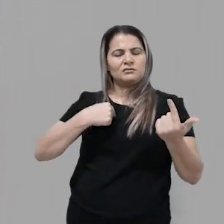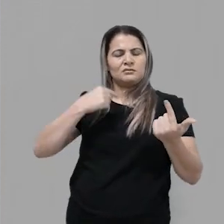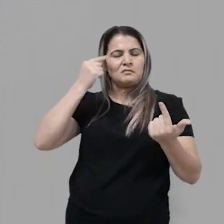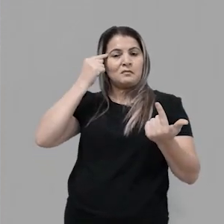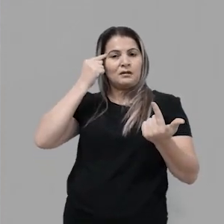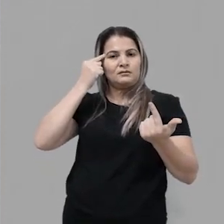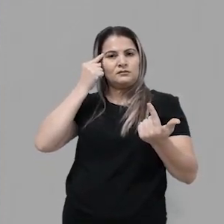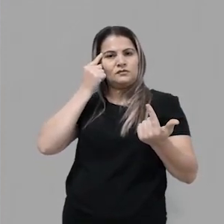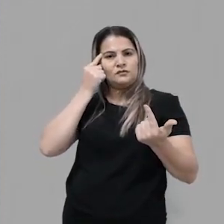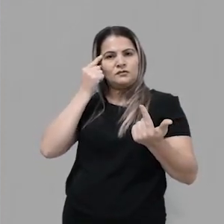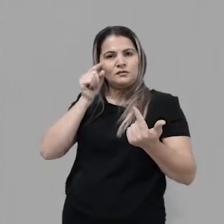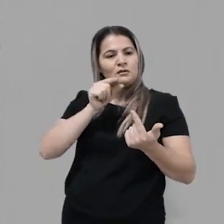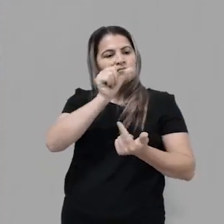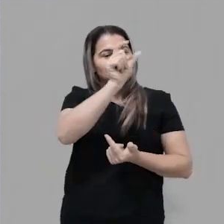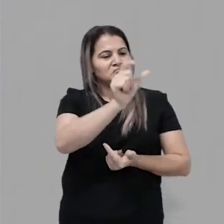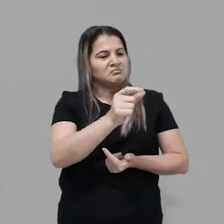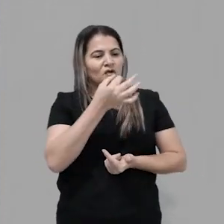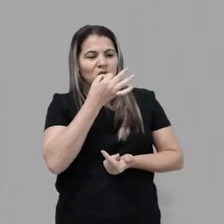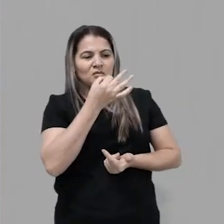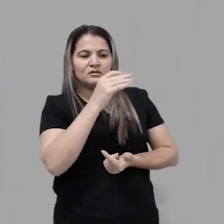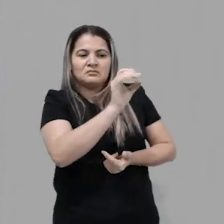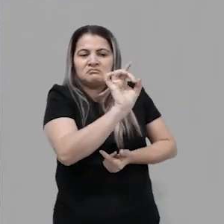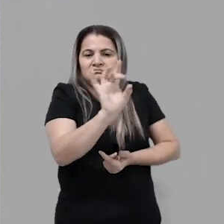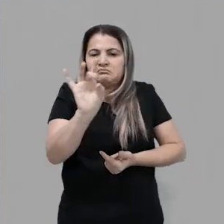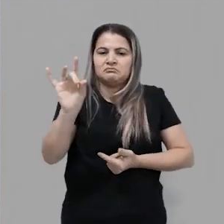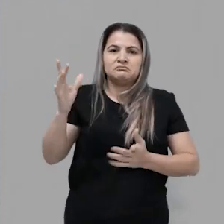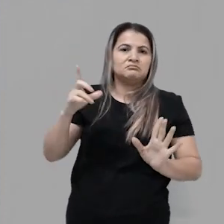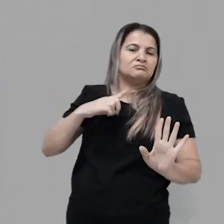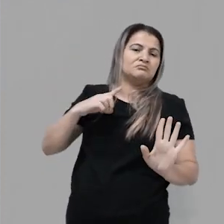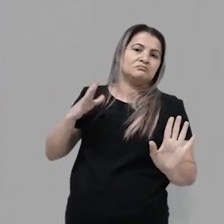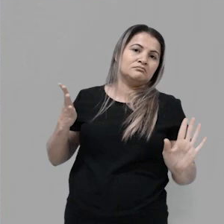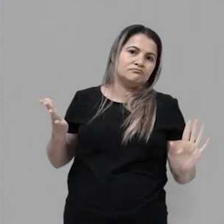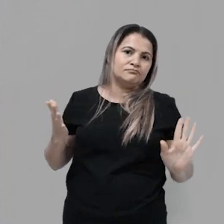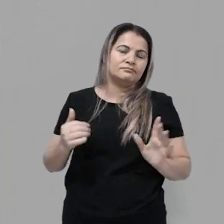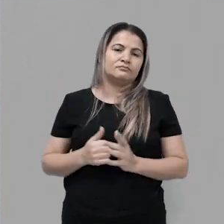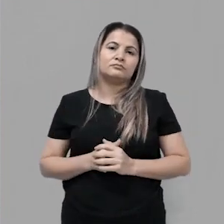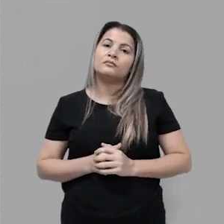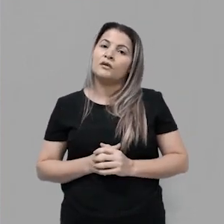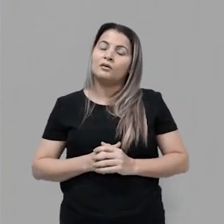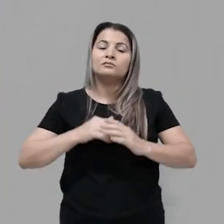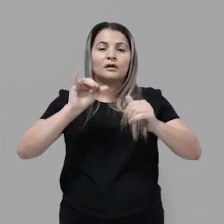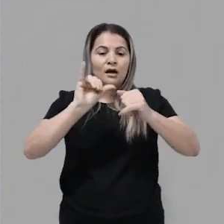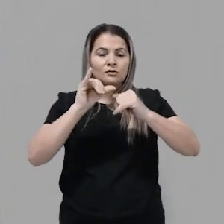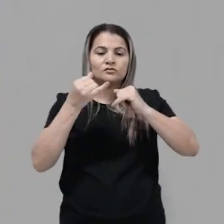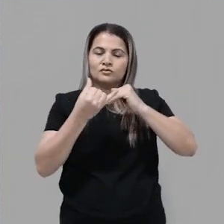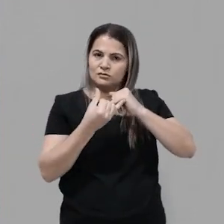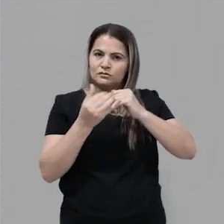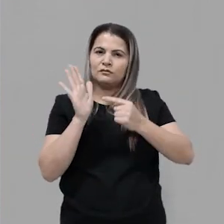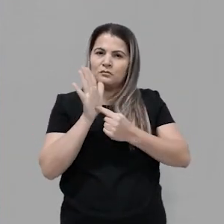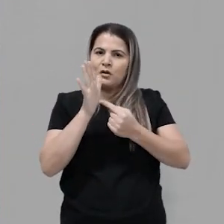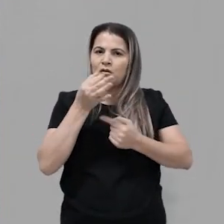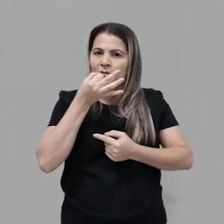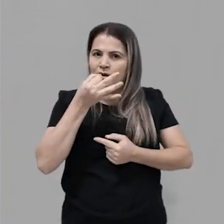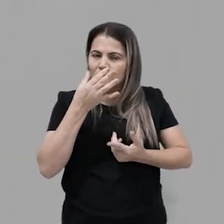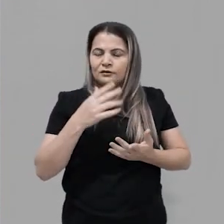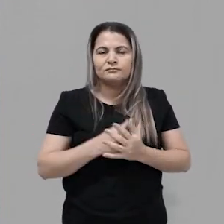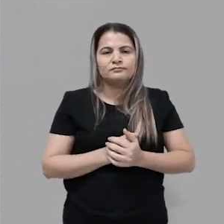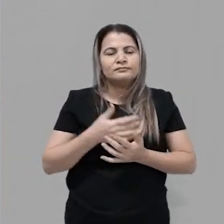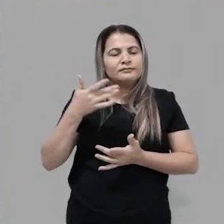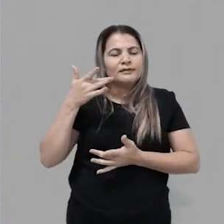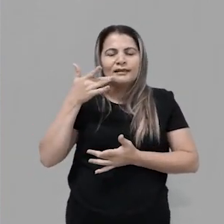que você acha. Opinião, cada um tem a sua. Então, alguns adjetivos que indicam opinião: